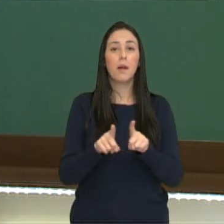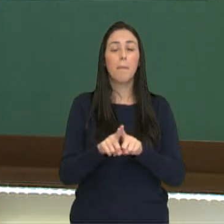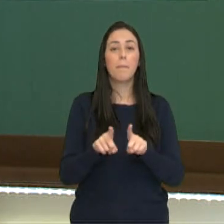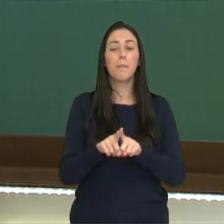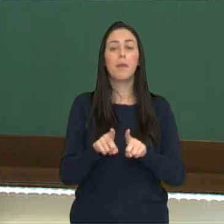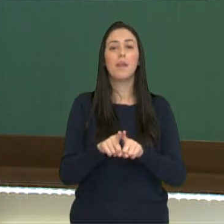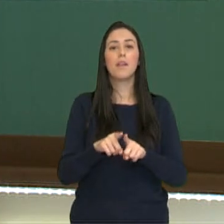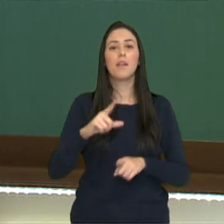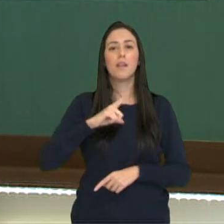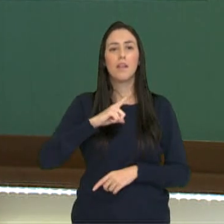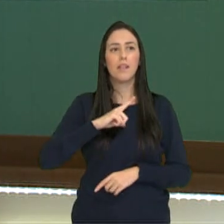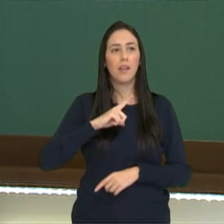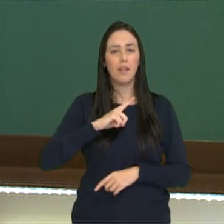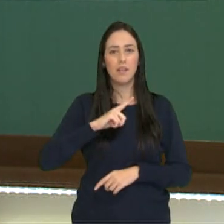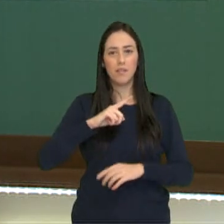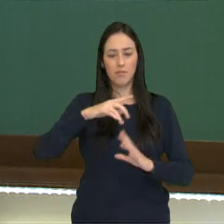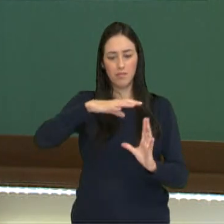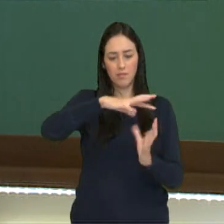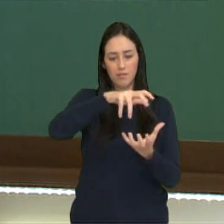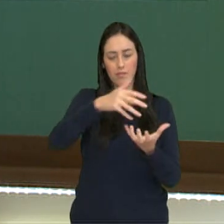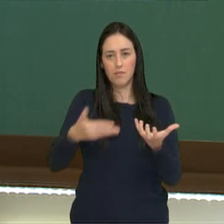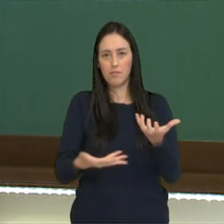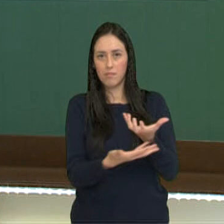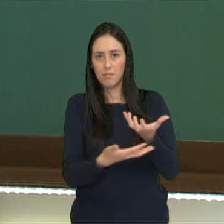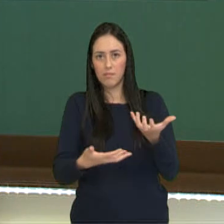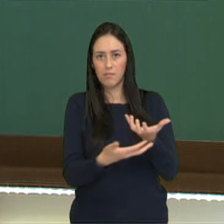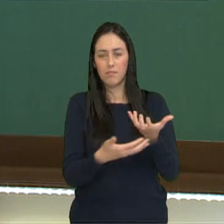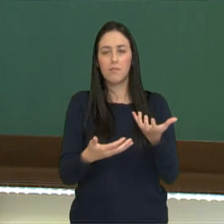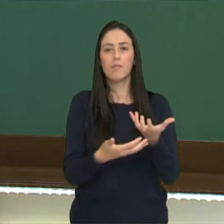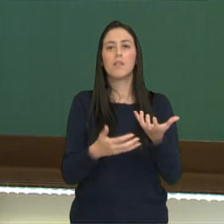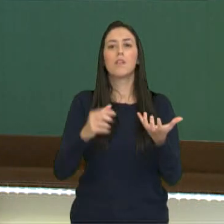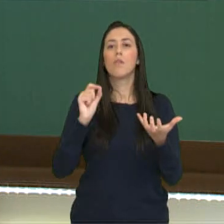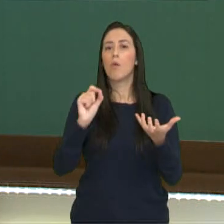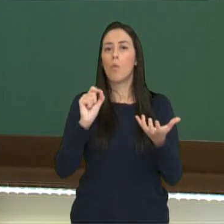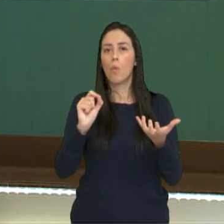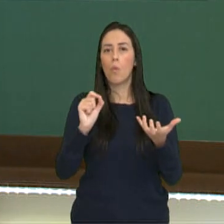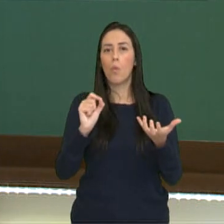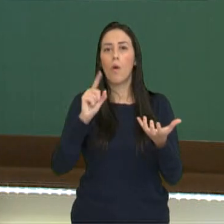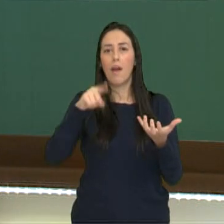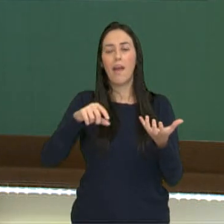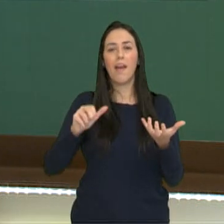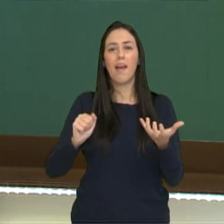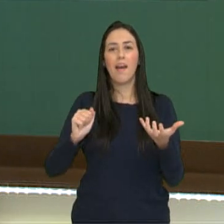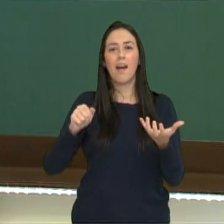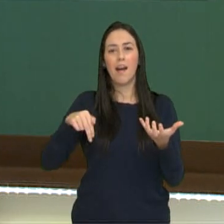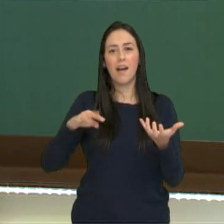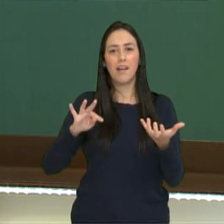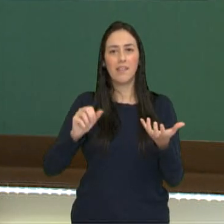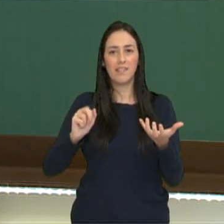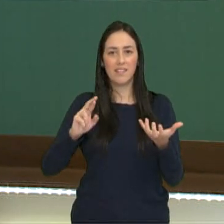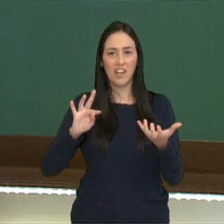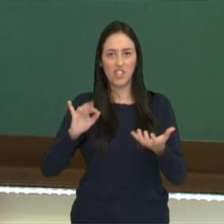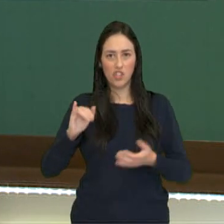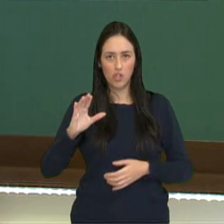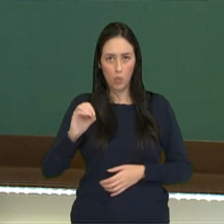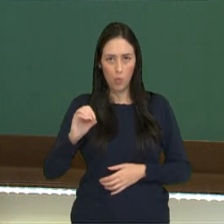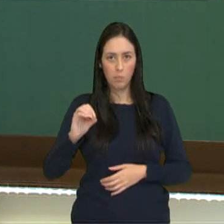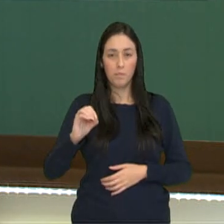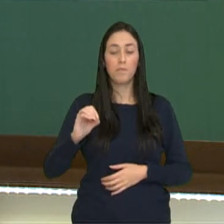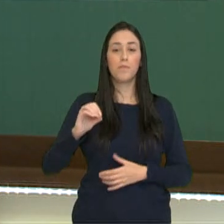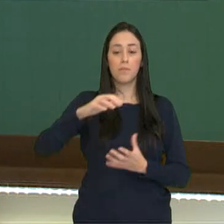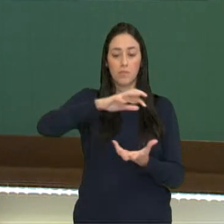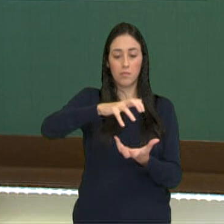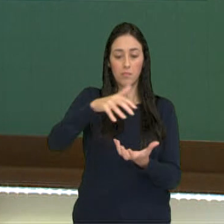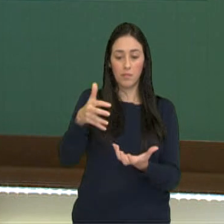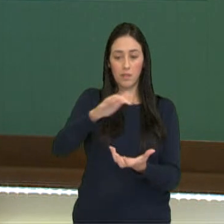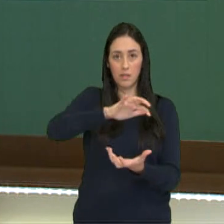Oceano Glacial Antártico, ele banha o continente Antártida, diferente do Oceano Glacial Ártico,